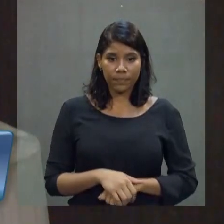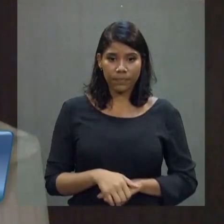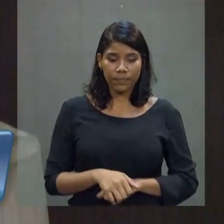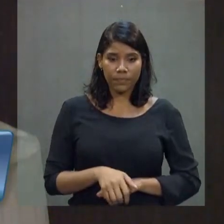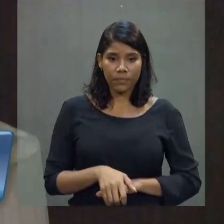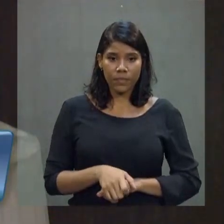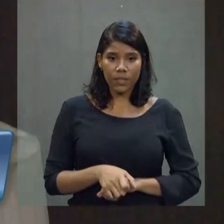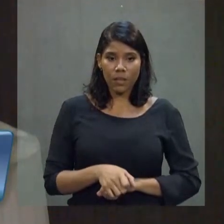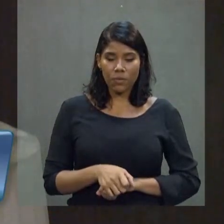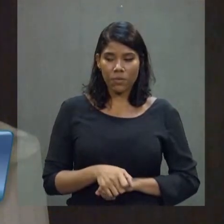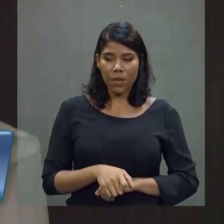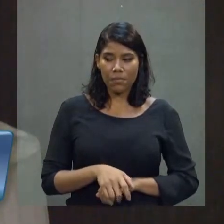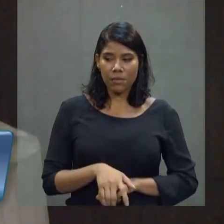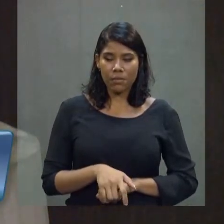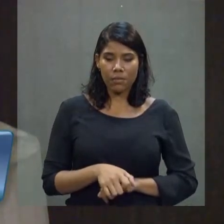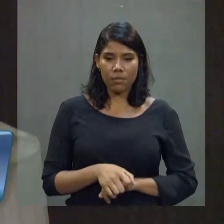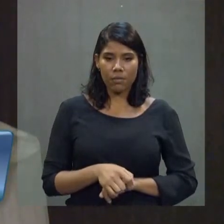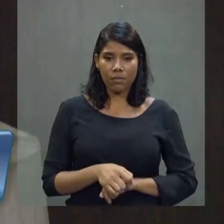Deputado Roseno,